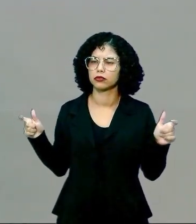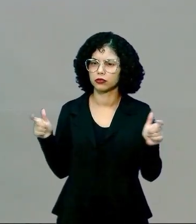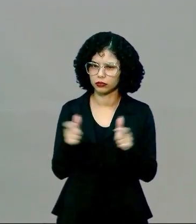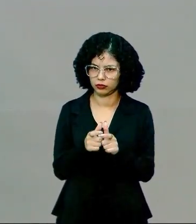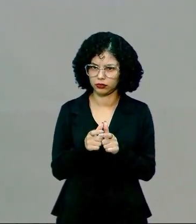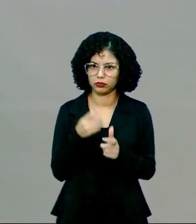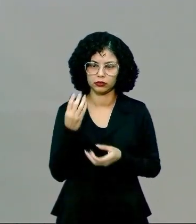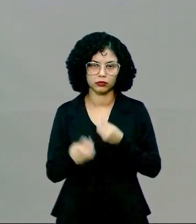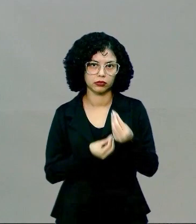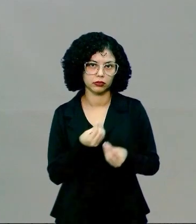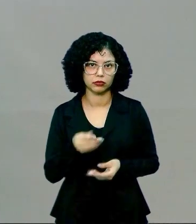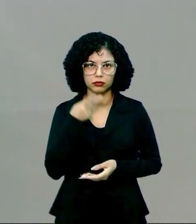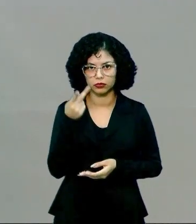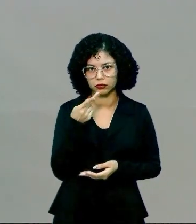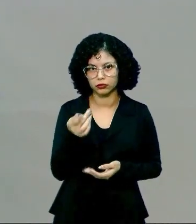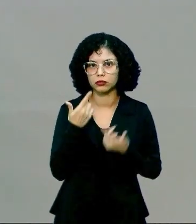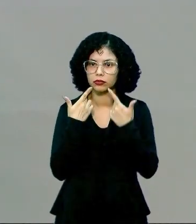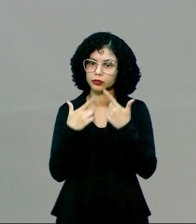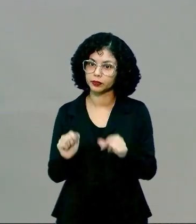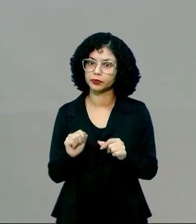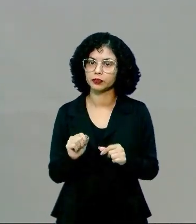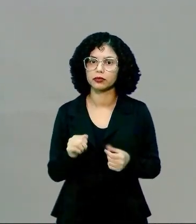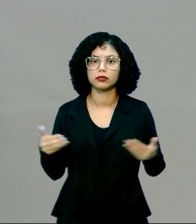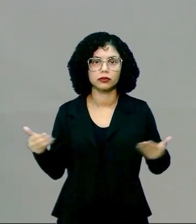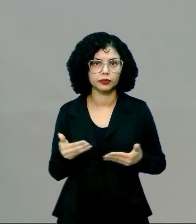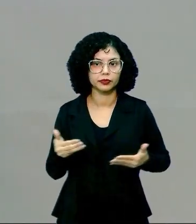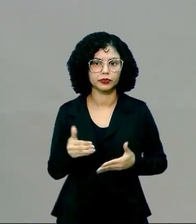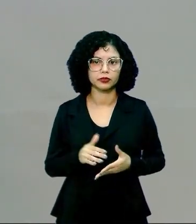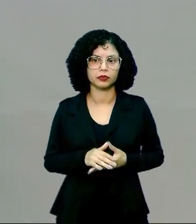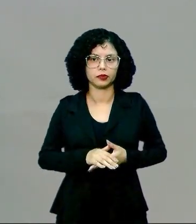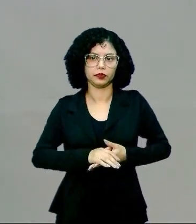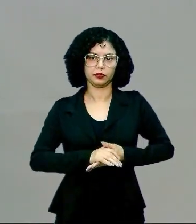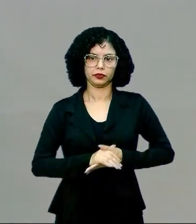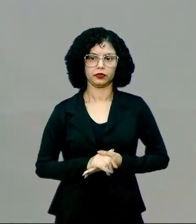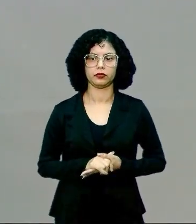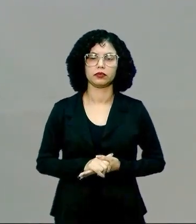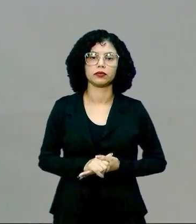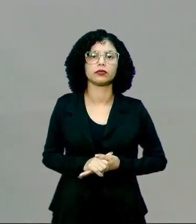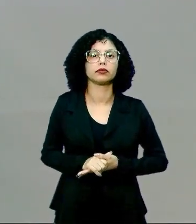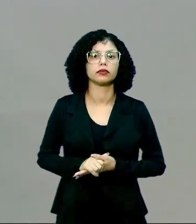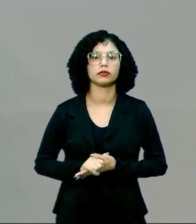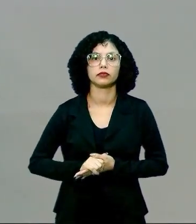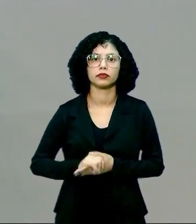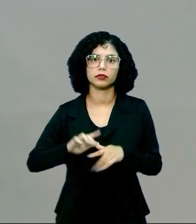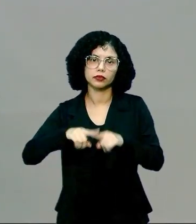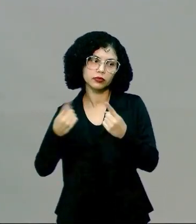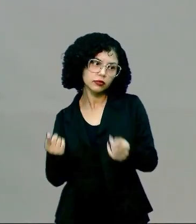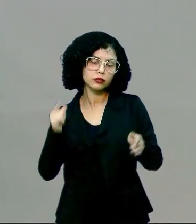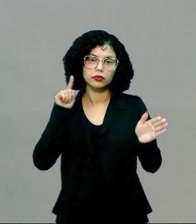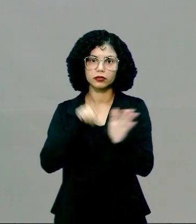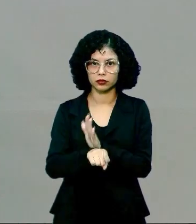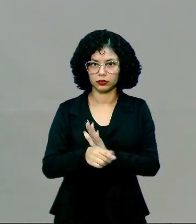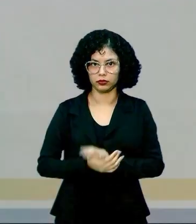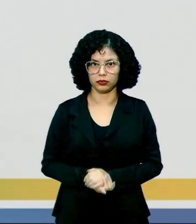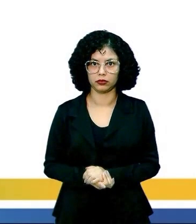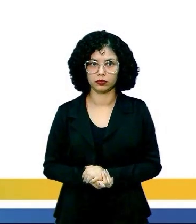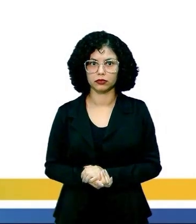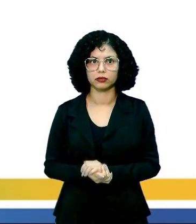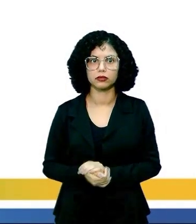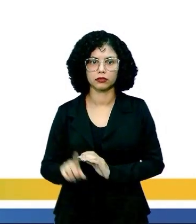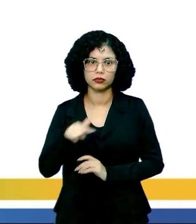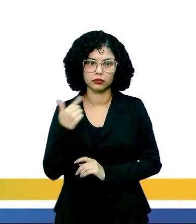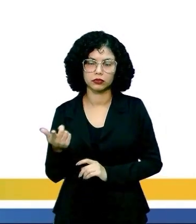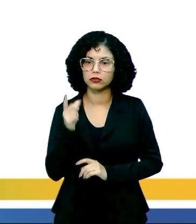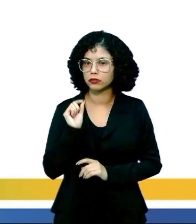minorias, como se fala no linguajar atual. Vamos avançar, nós temos mais uma questão e a nossa